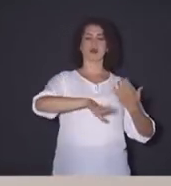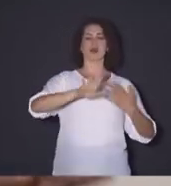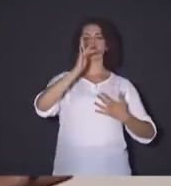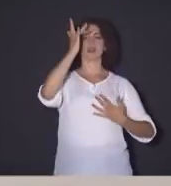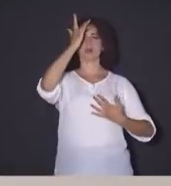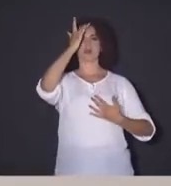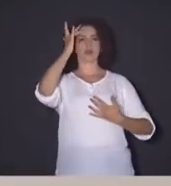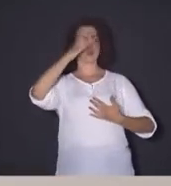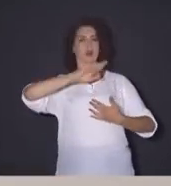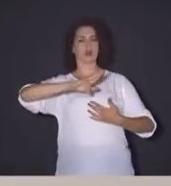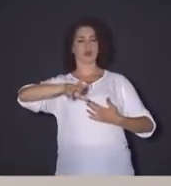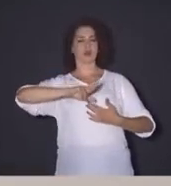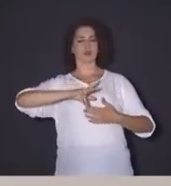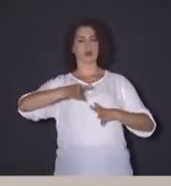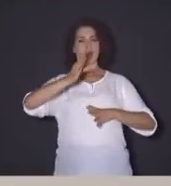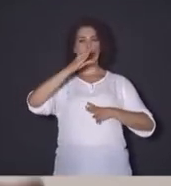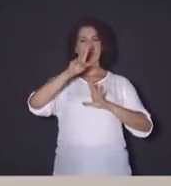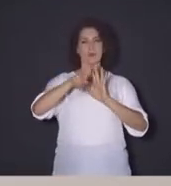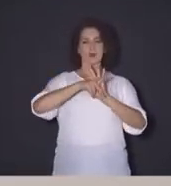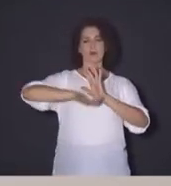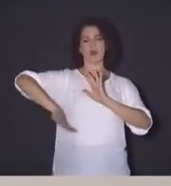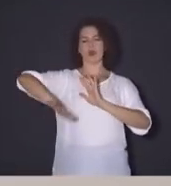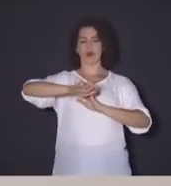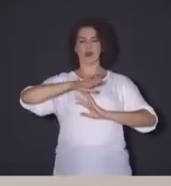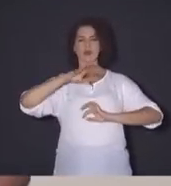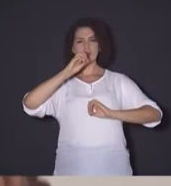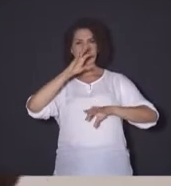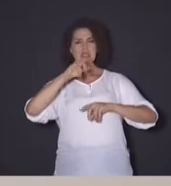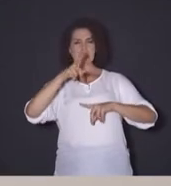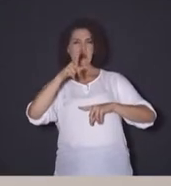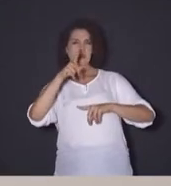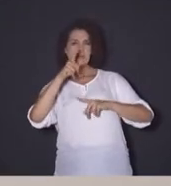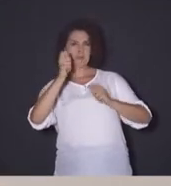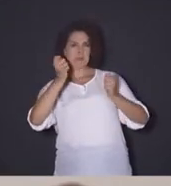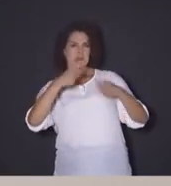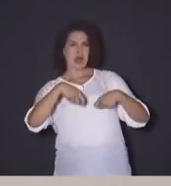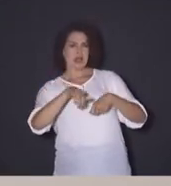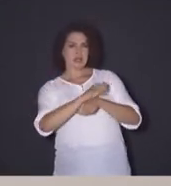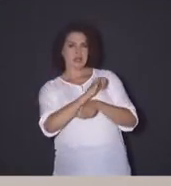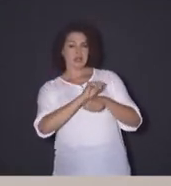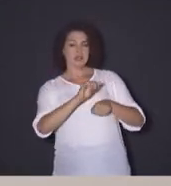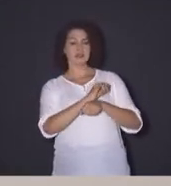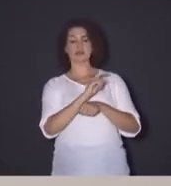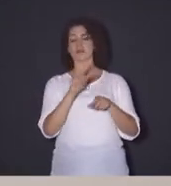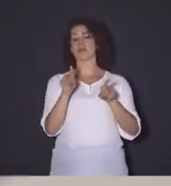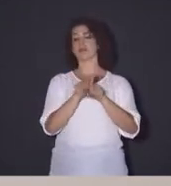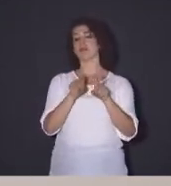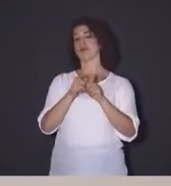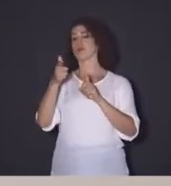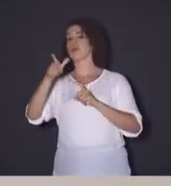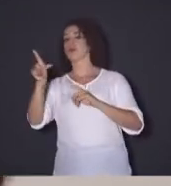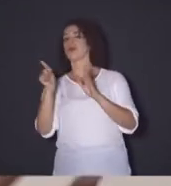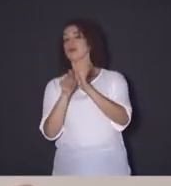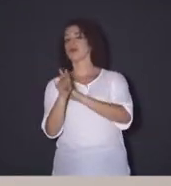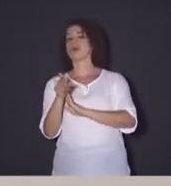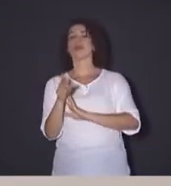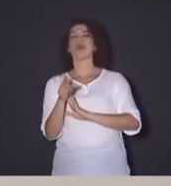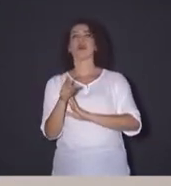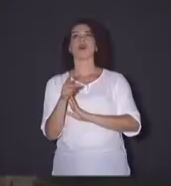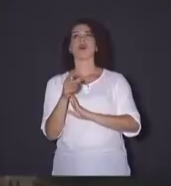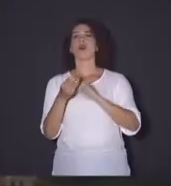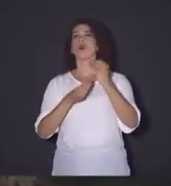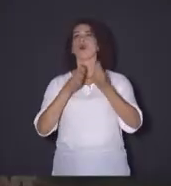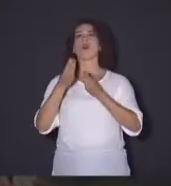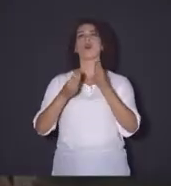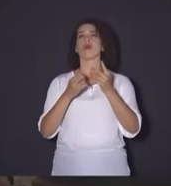hierarquia educacional seria um caminho e outra pergunta junto que é mais ou menos a mesma como que a sociedade